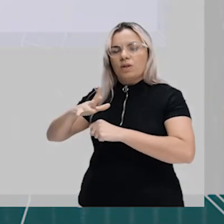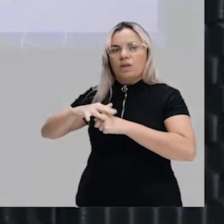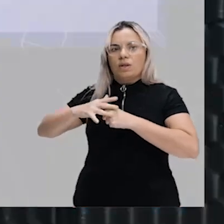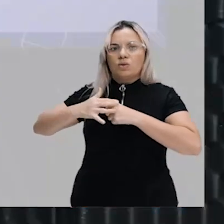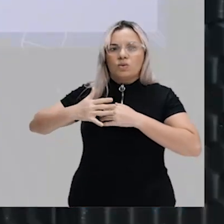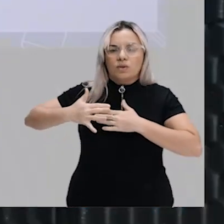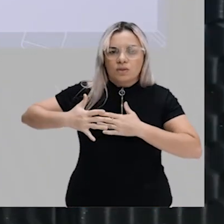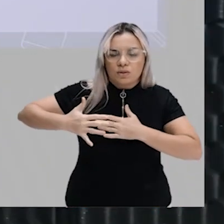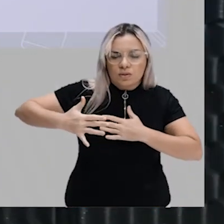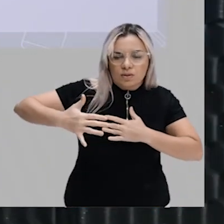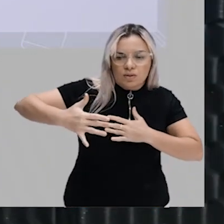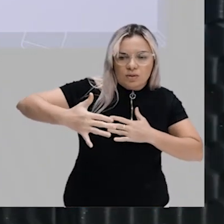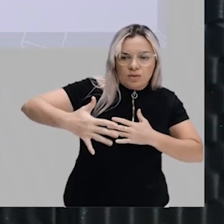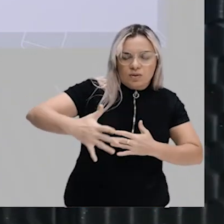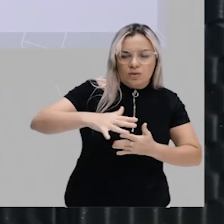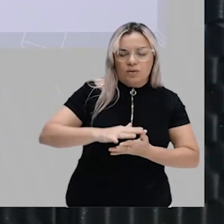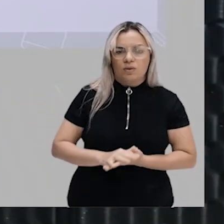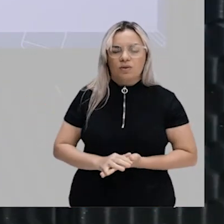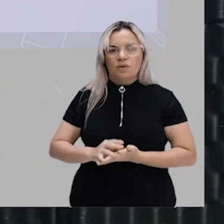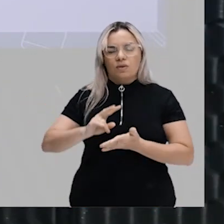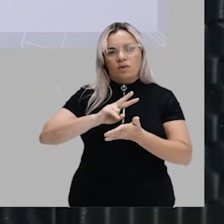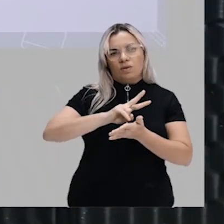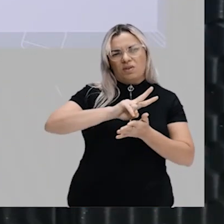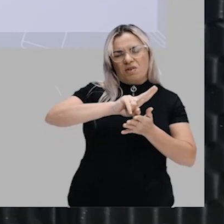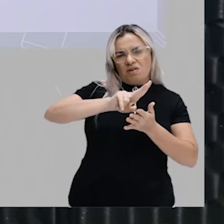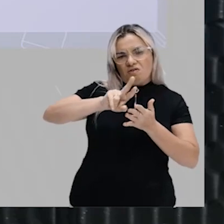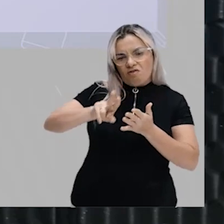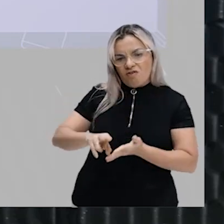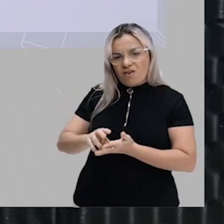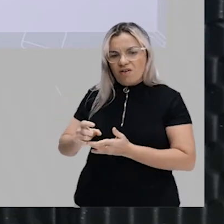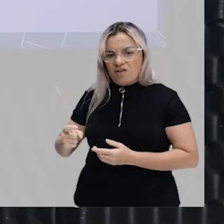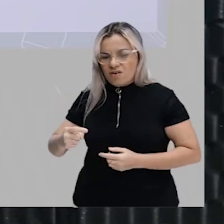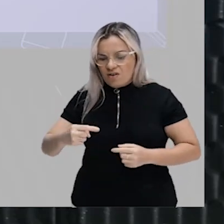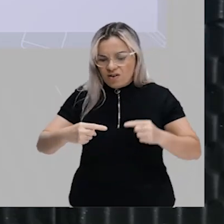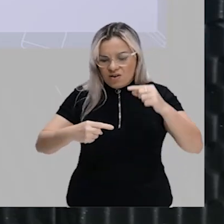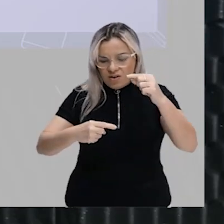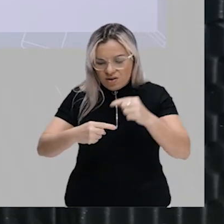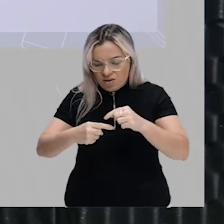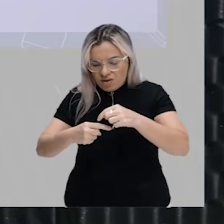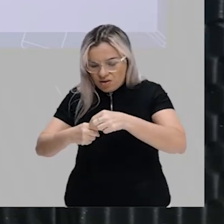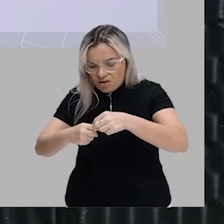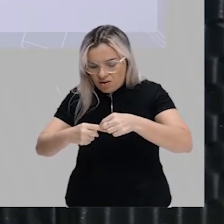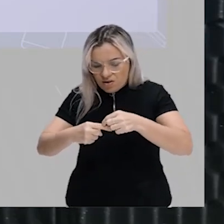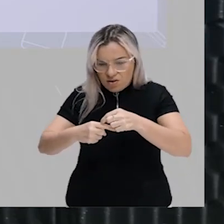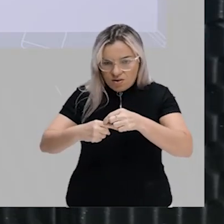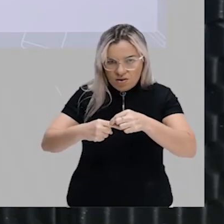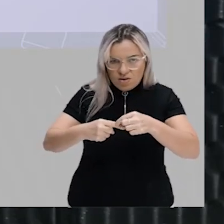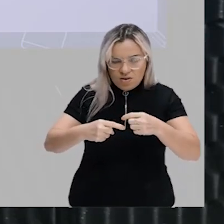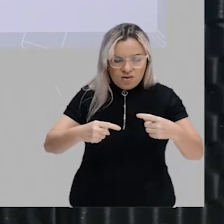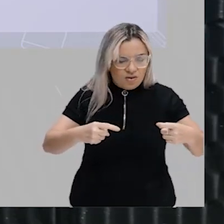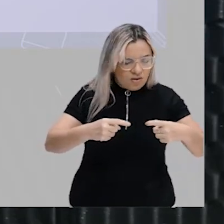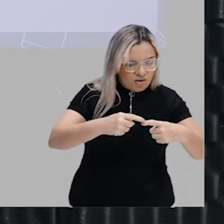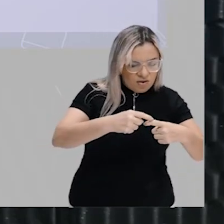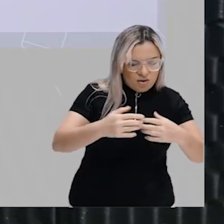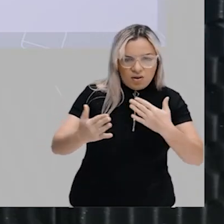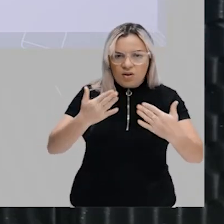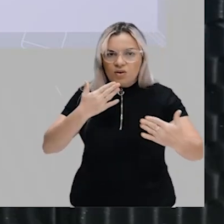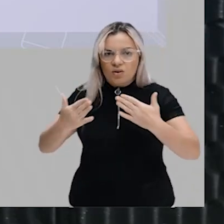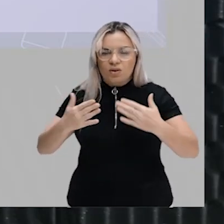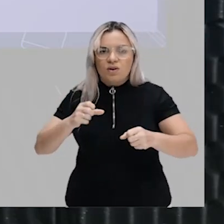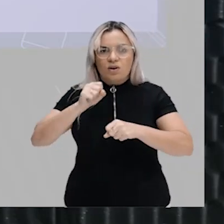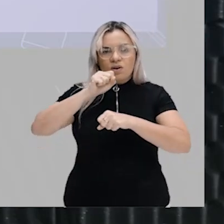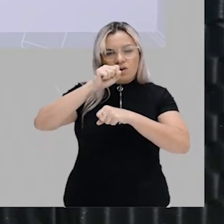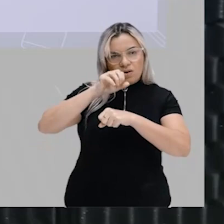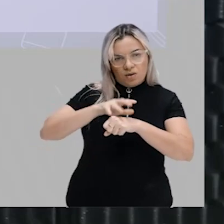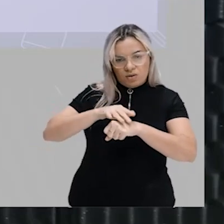progredia. Então, ele pegava várias lagartas, né, e comparava o estágio da doença de cada